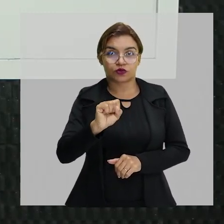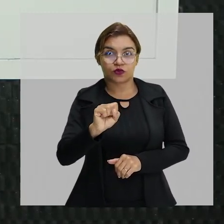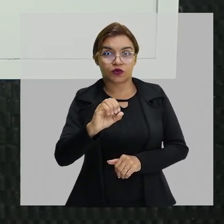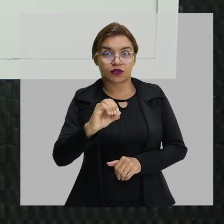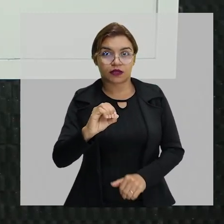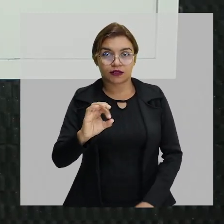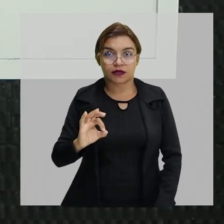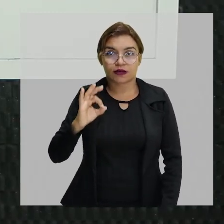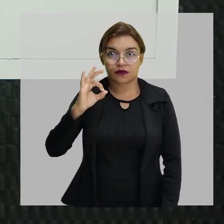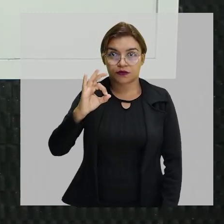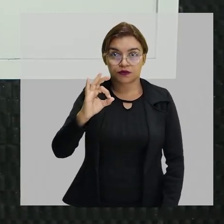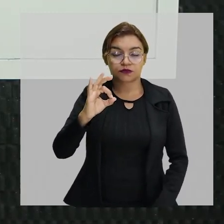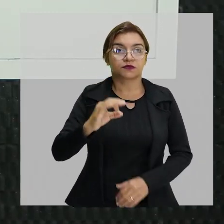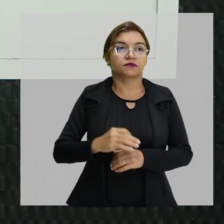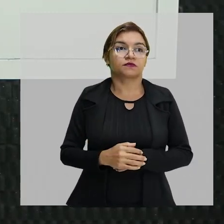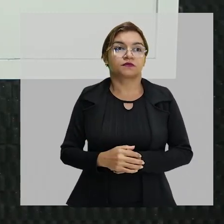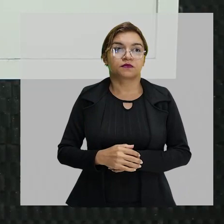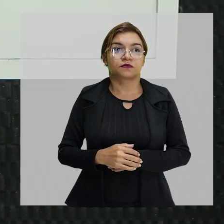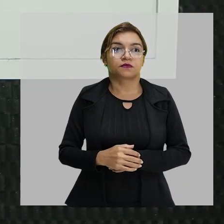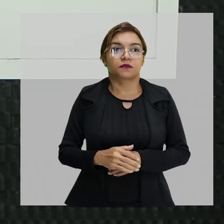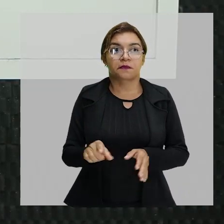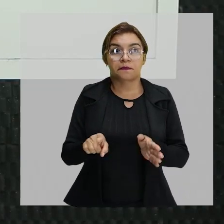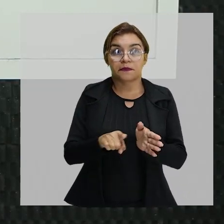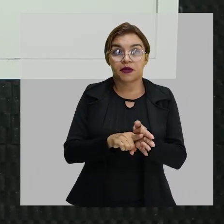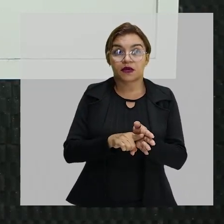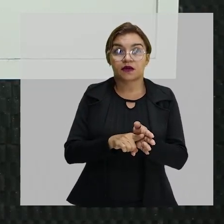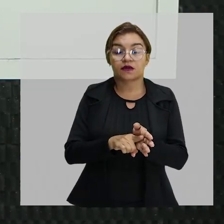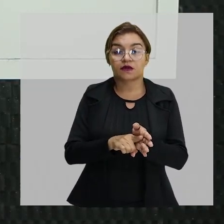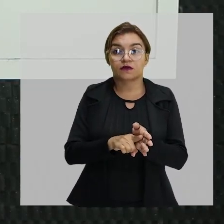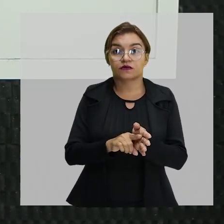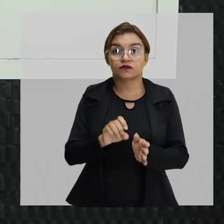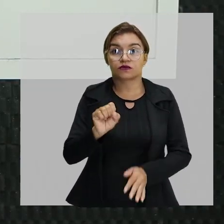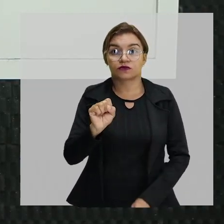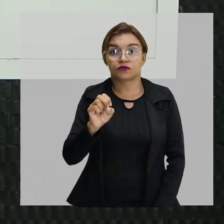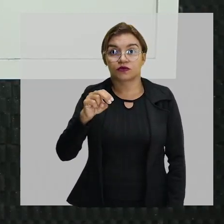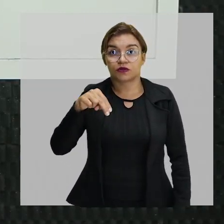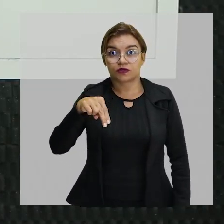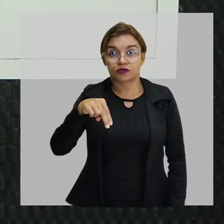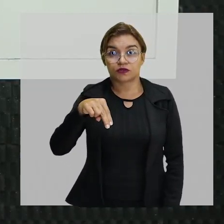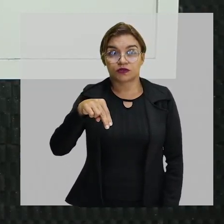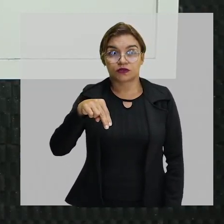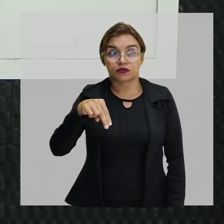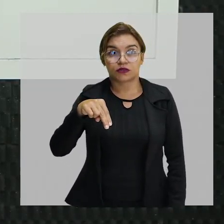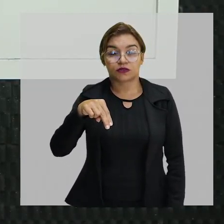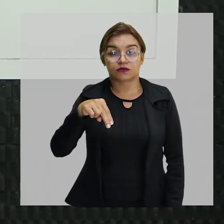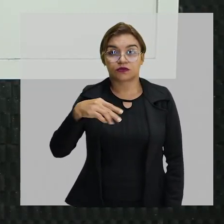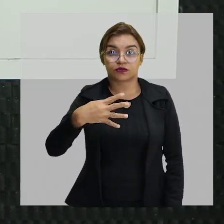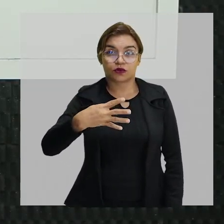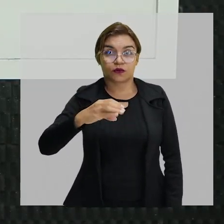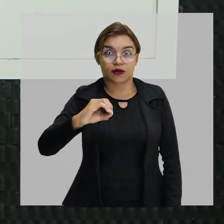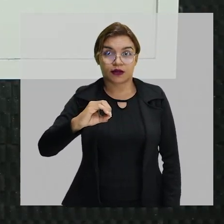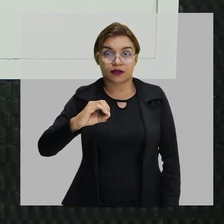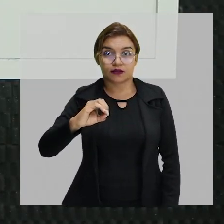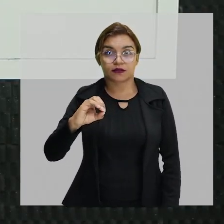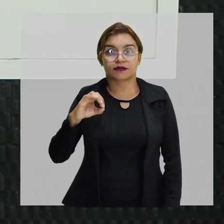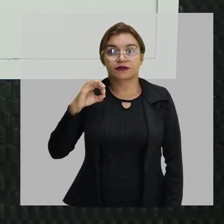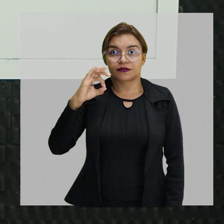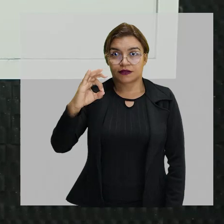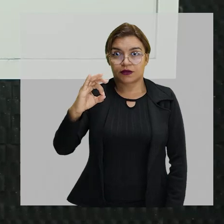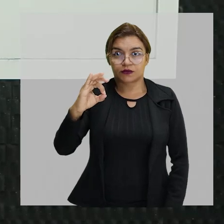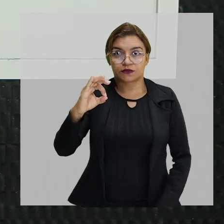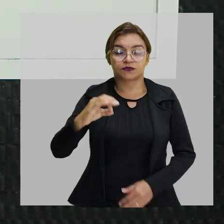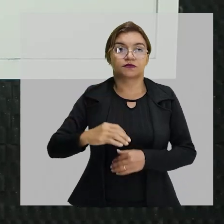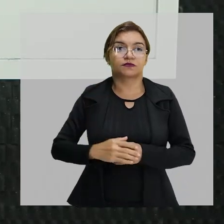graus menos o seno de 40 graus, beleza? Muito bem,